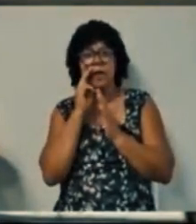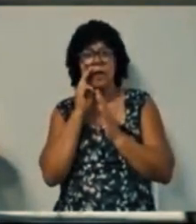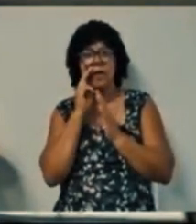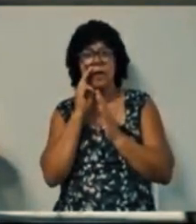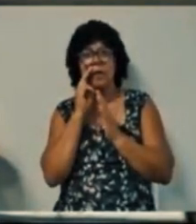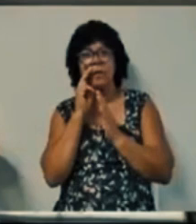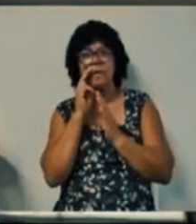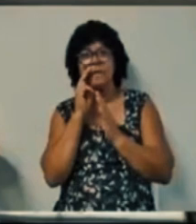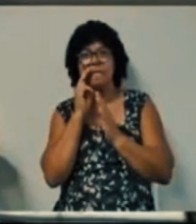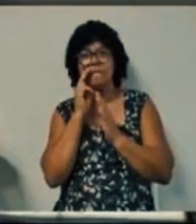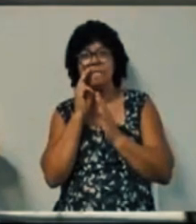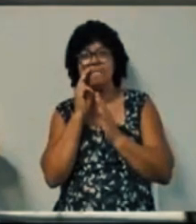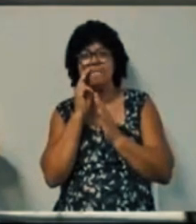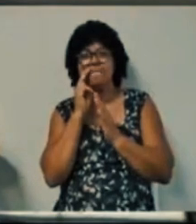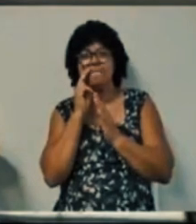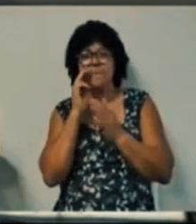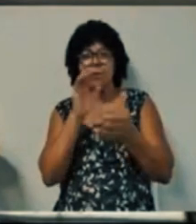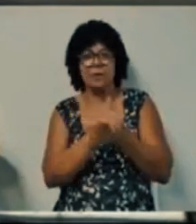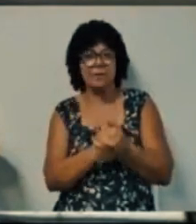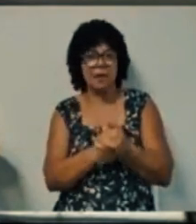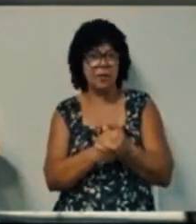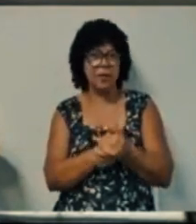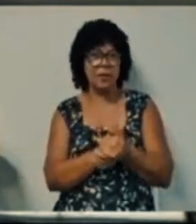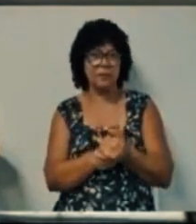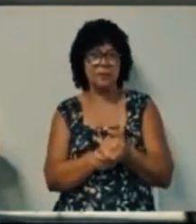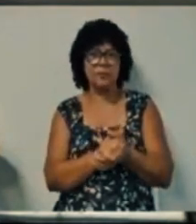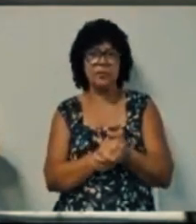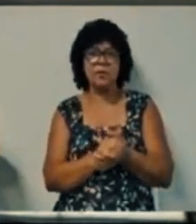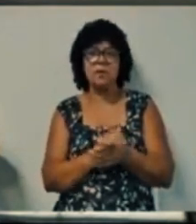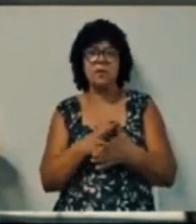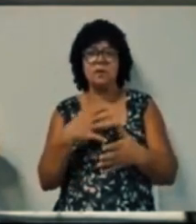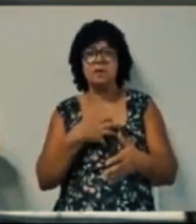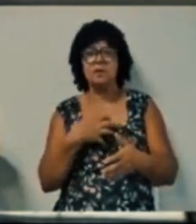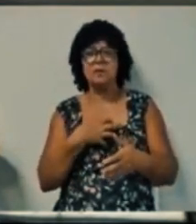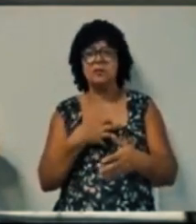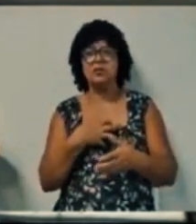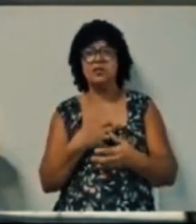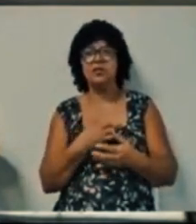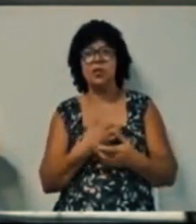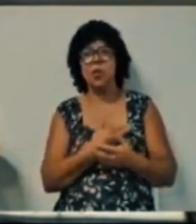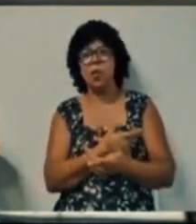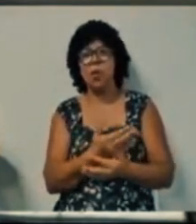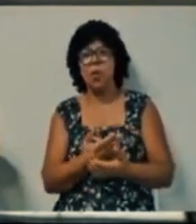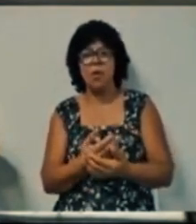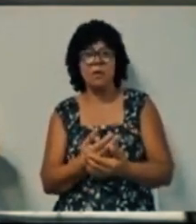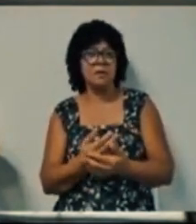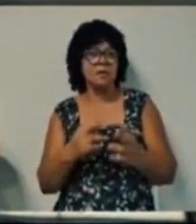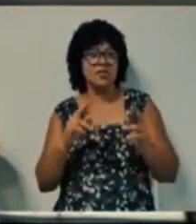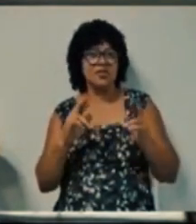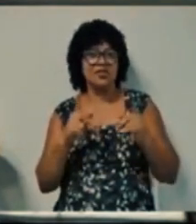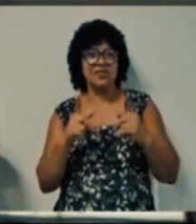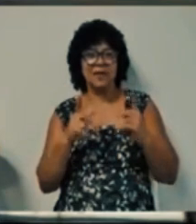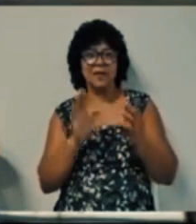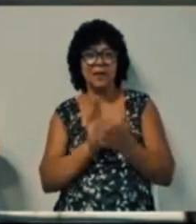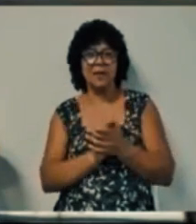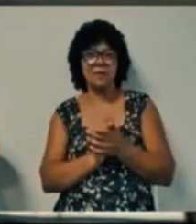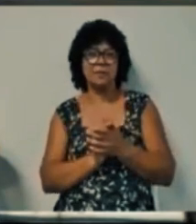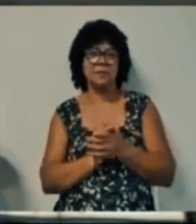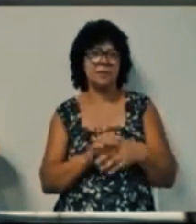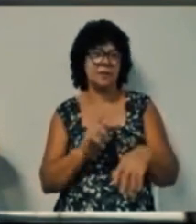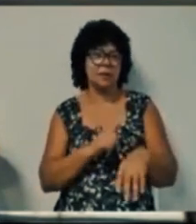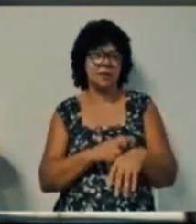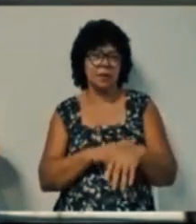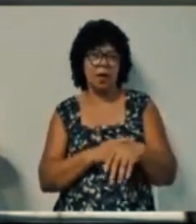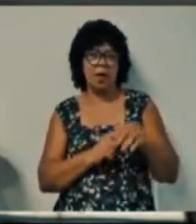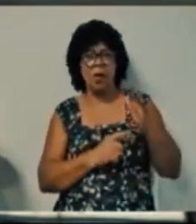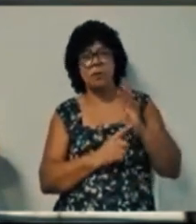sentiu algo do céu. Ela sentiu algo diferente. E agora, vivendo essa crise, ela pede para a